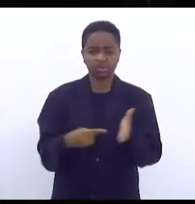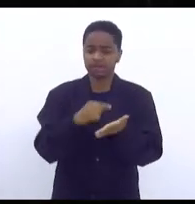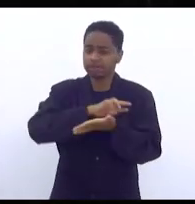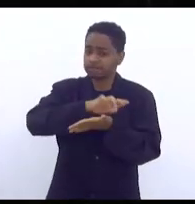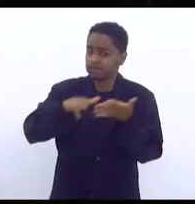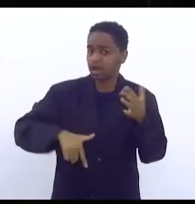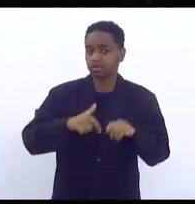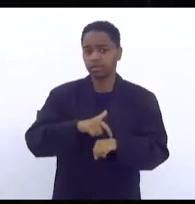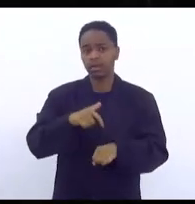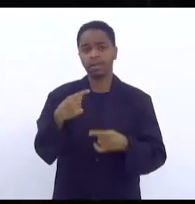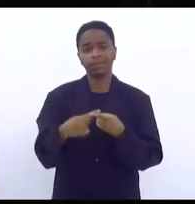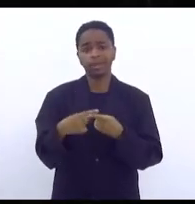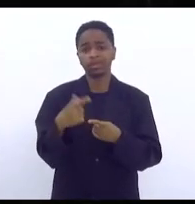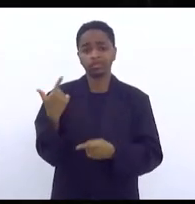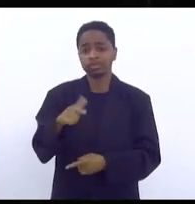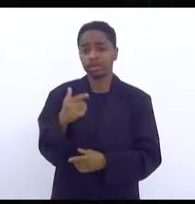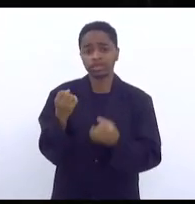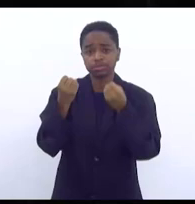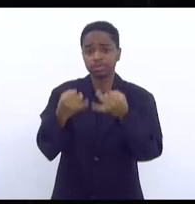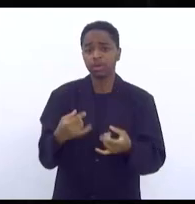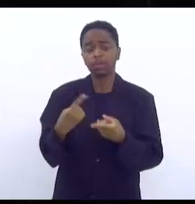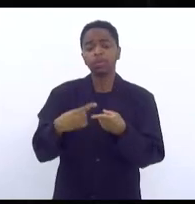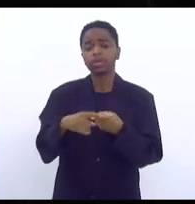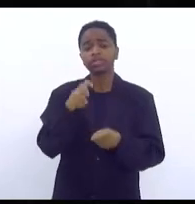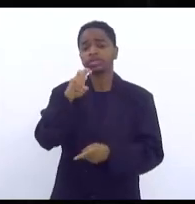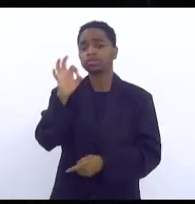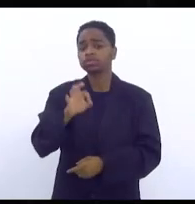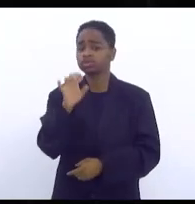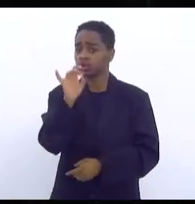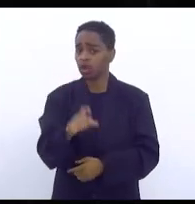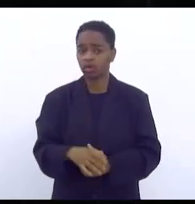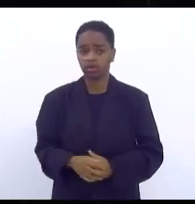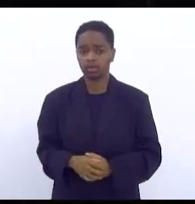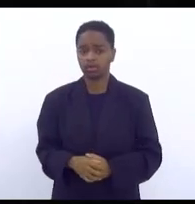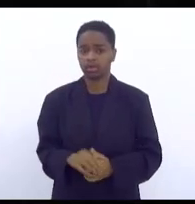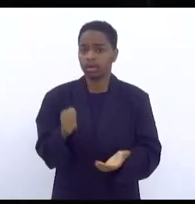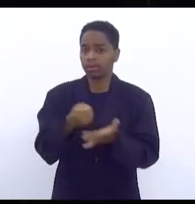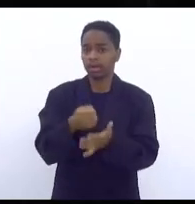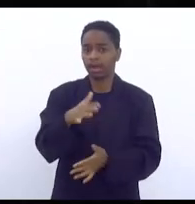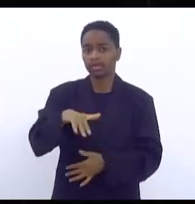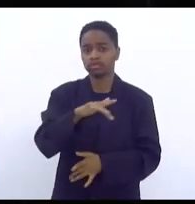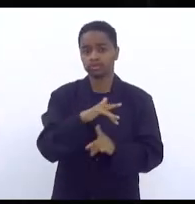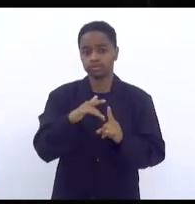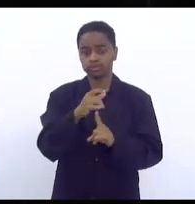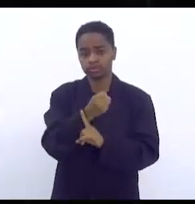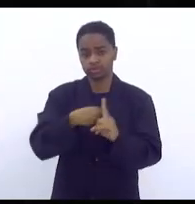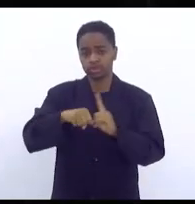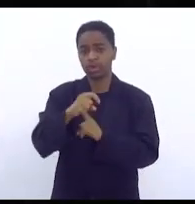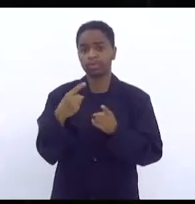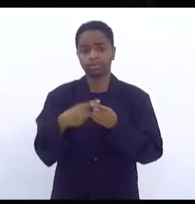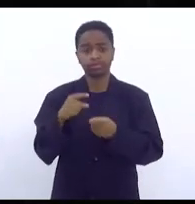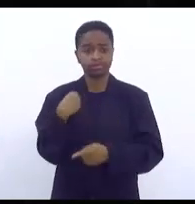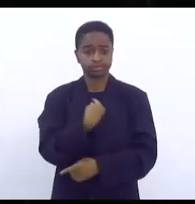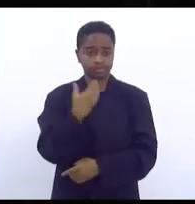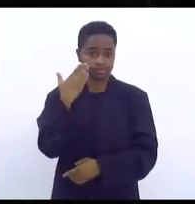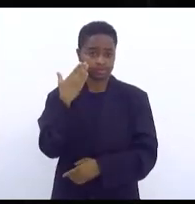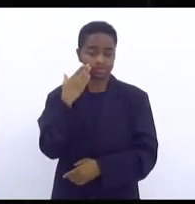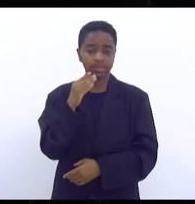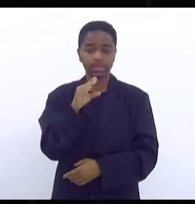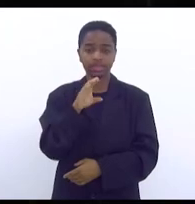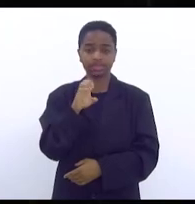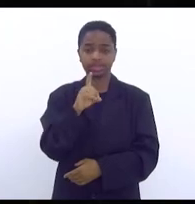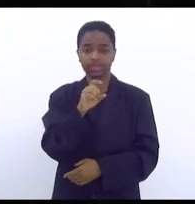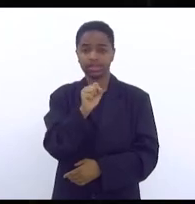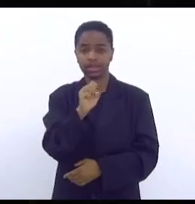porque Nada explica por 5% só para tarifa social porque sabemos a cedai nunca contabilizou tarifa